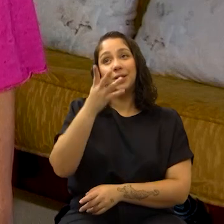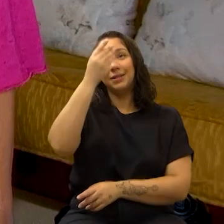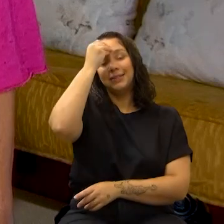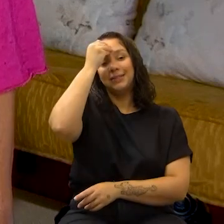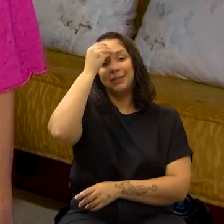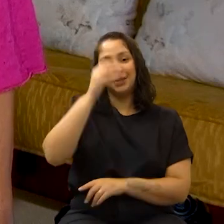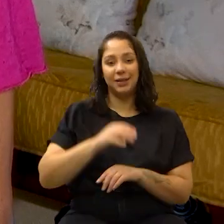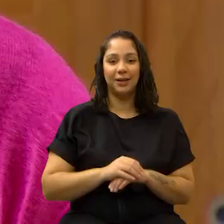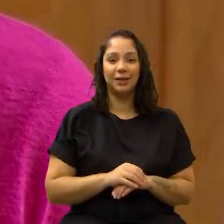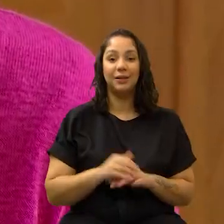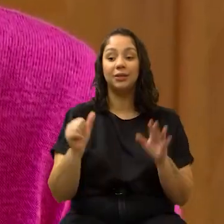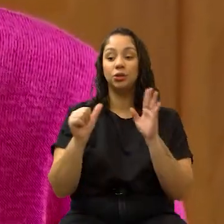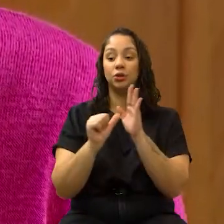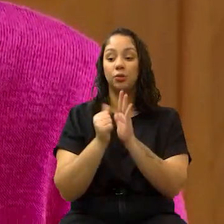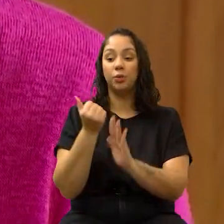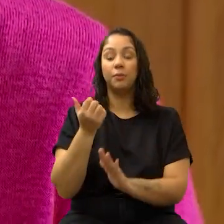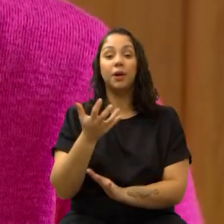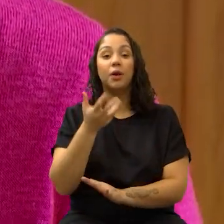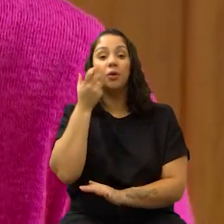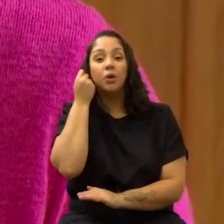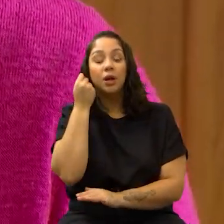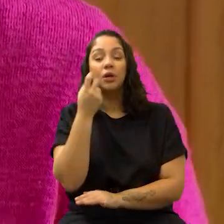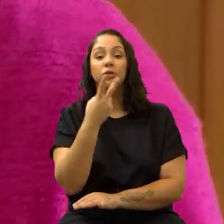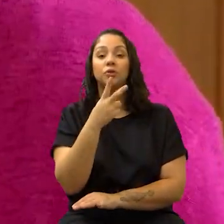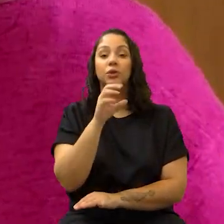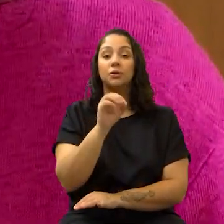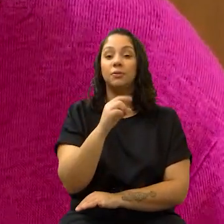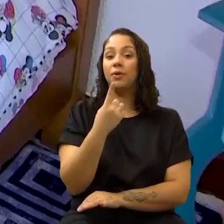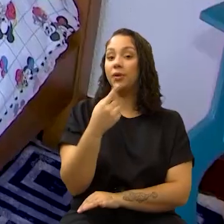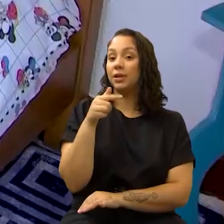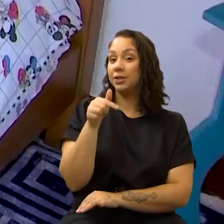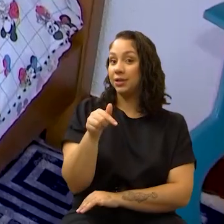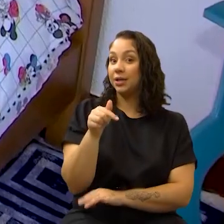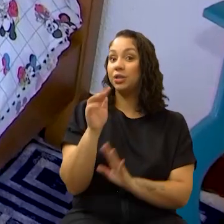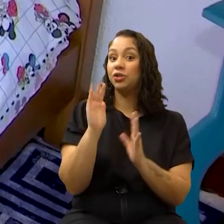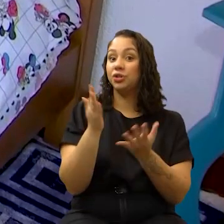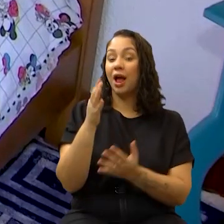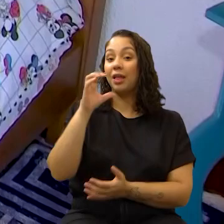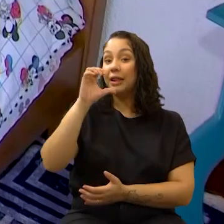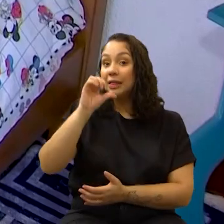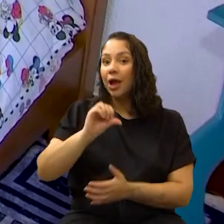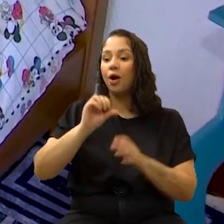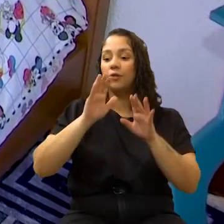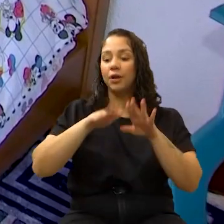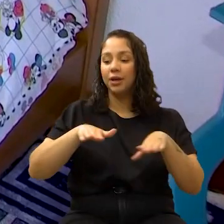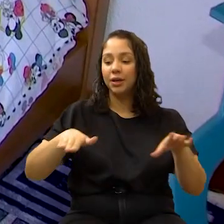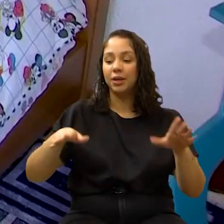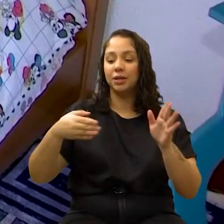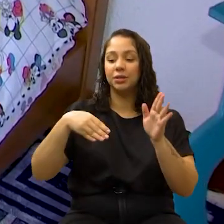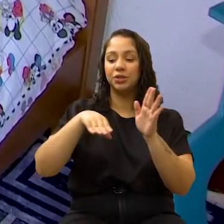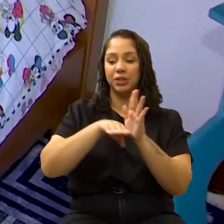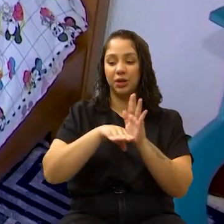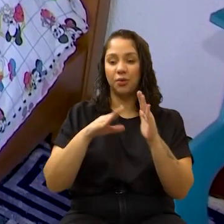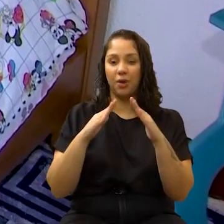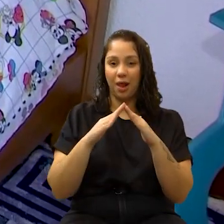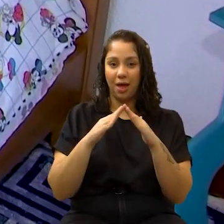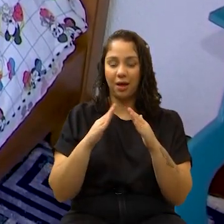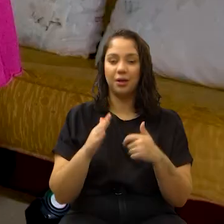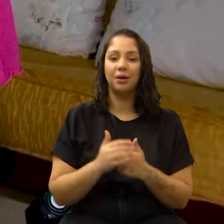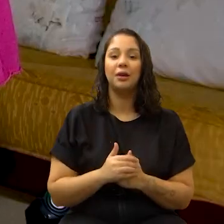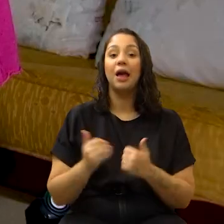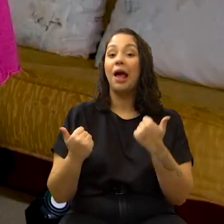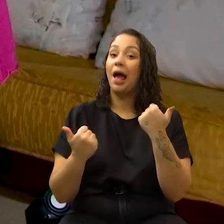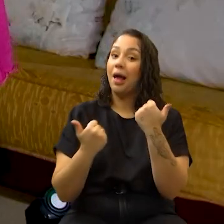né, de cada criança que passa. Seu primeiro acolhimento foi em 2017 e já foram 9 crianças que